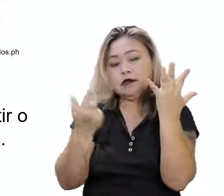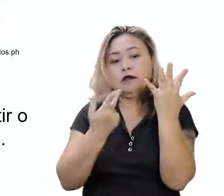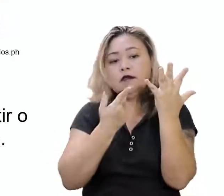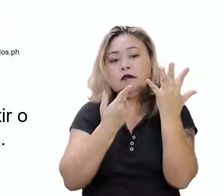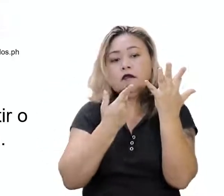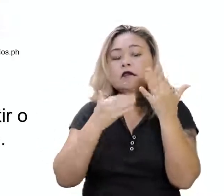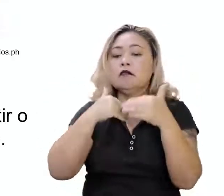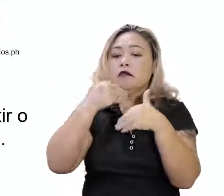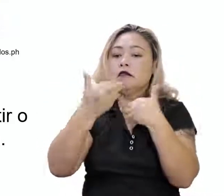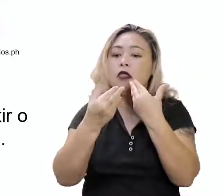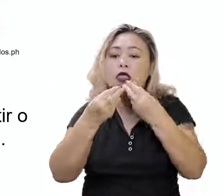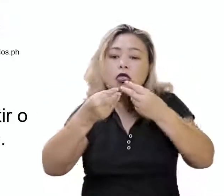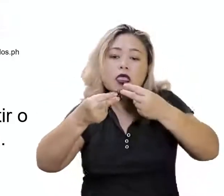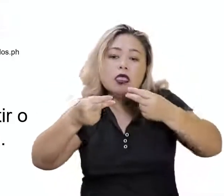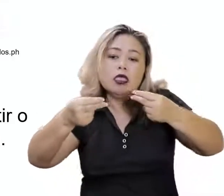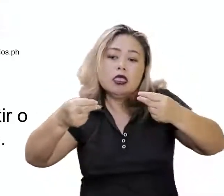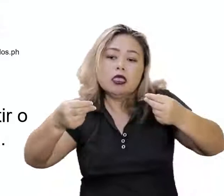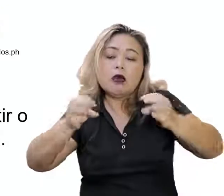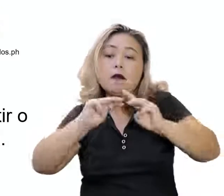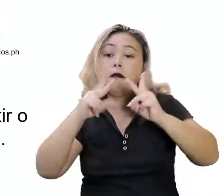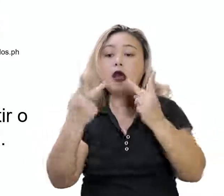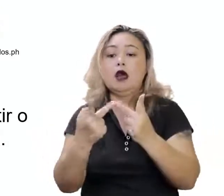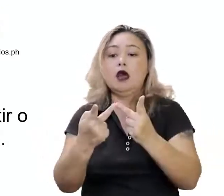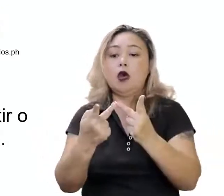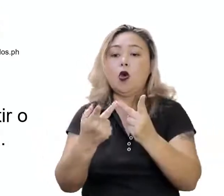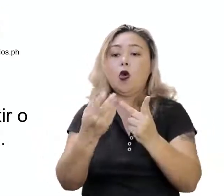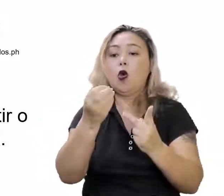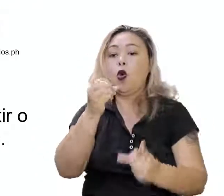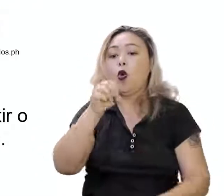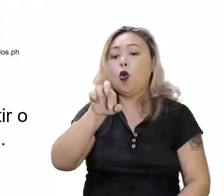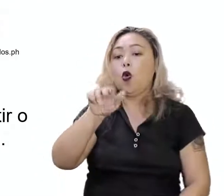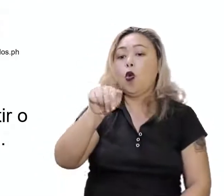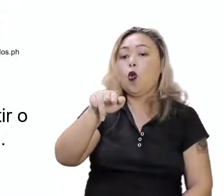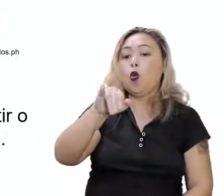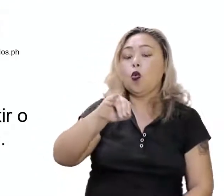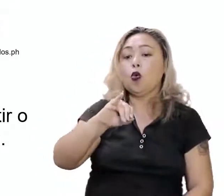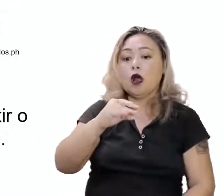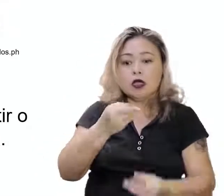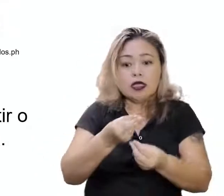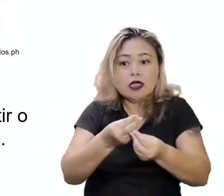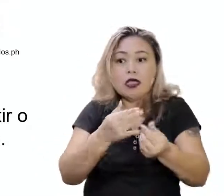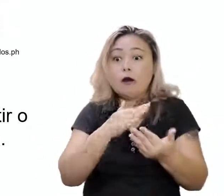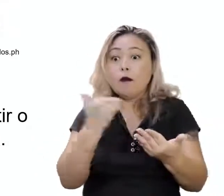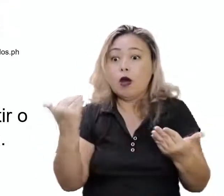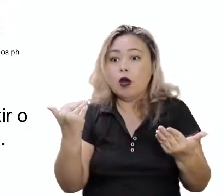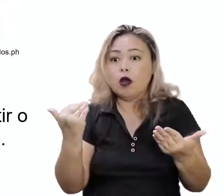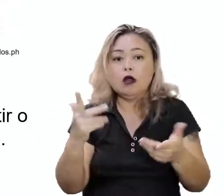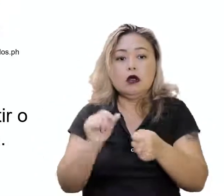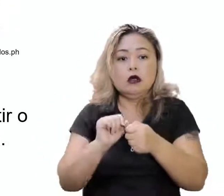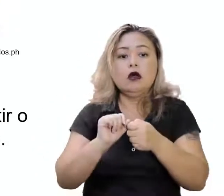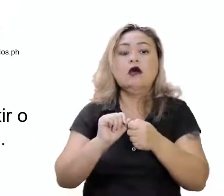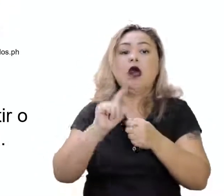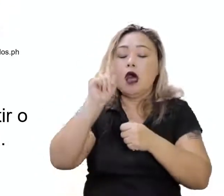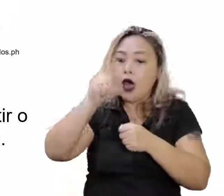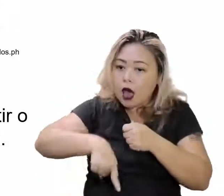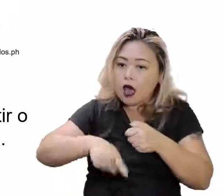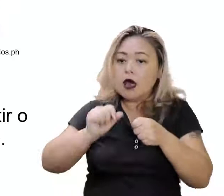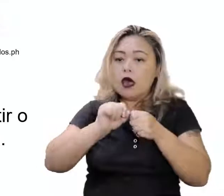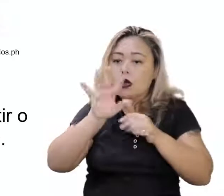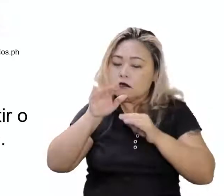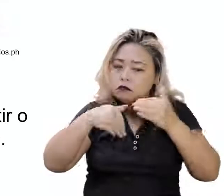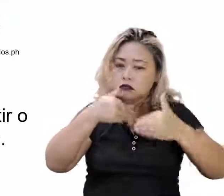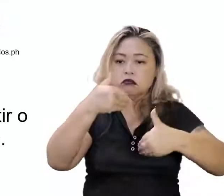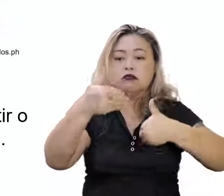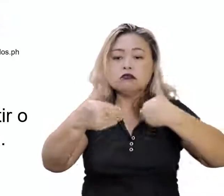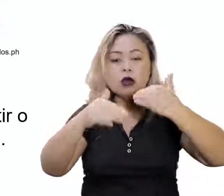falar, a partir da decomposição dessa matéria orgânica morta. Esta é uma atividade fundamental para garantir o equilíbrio